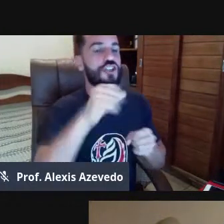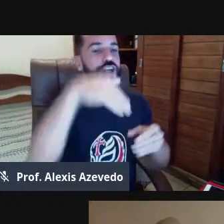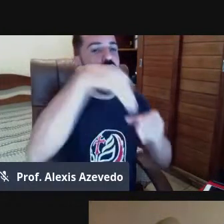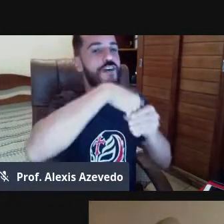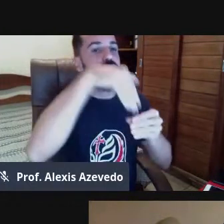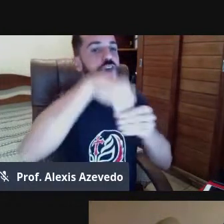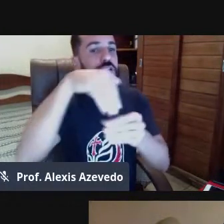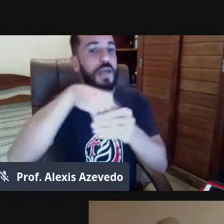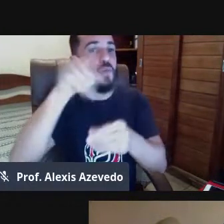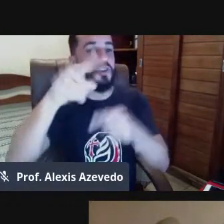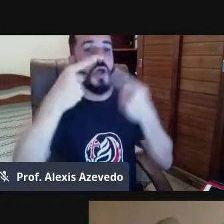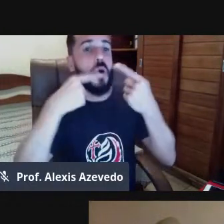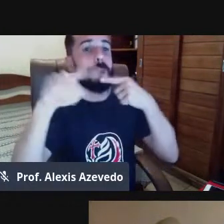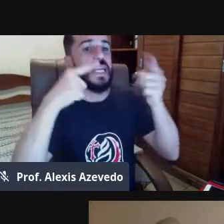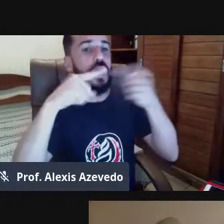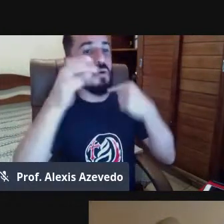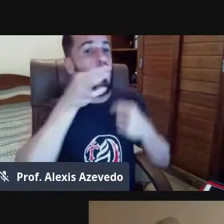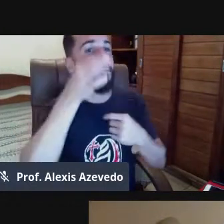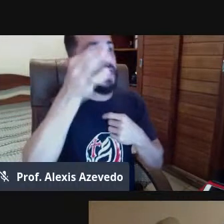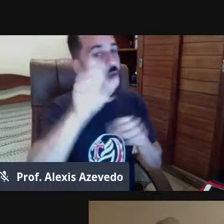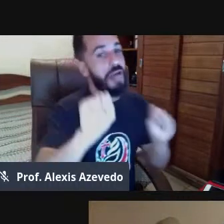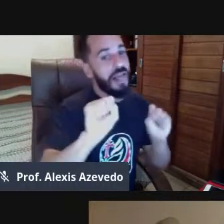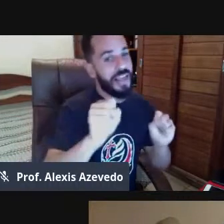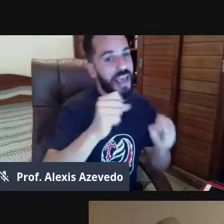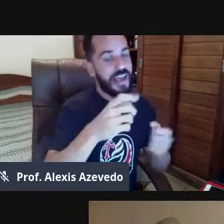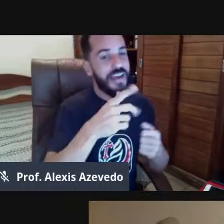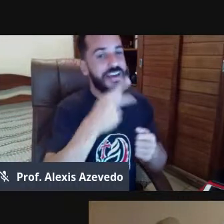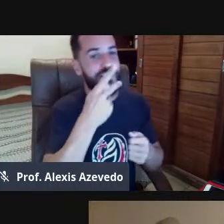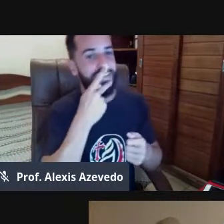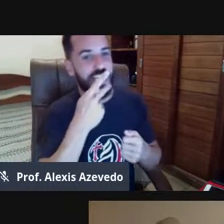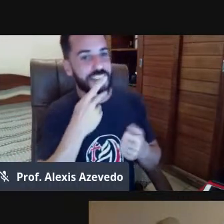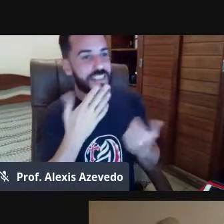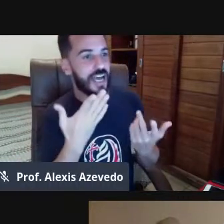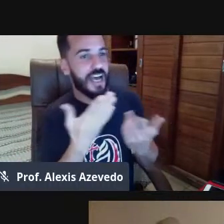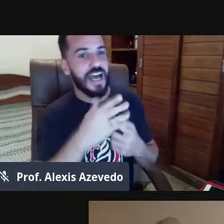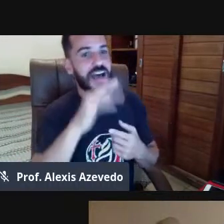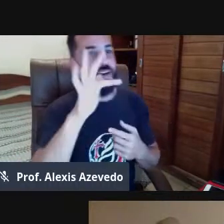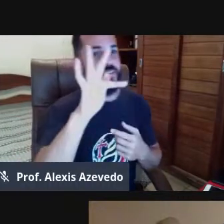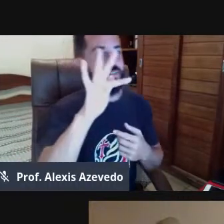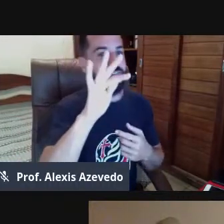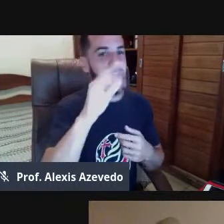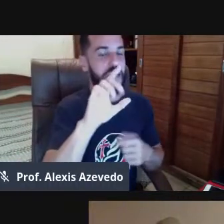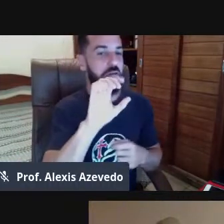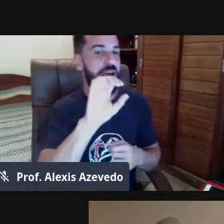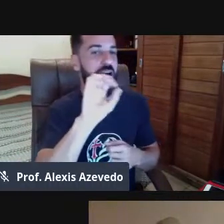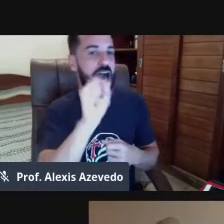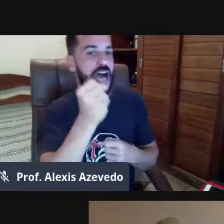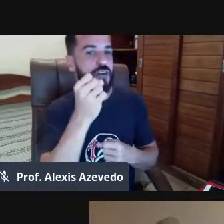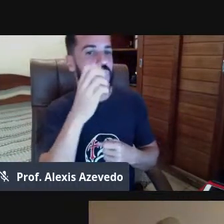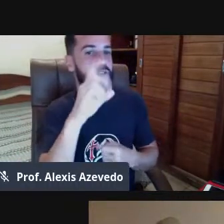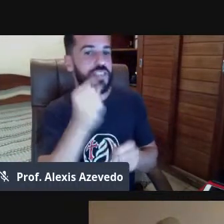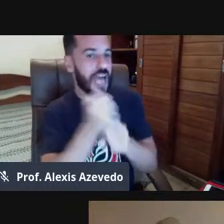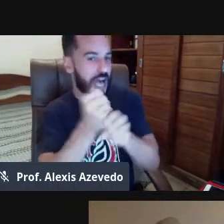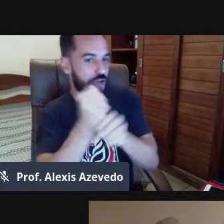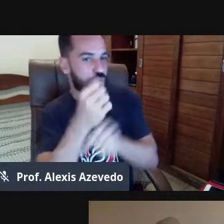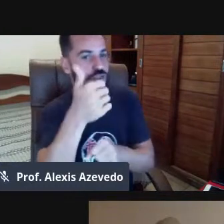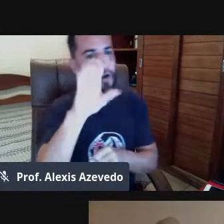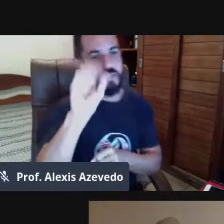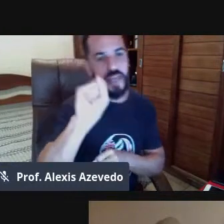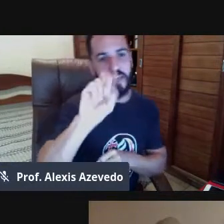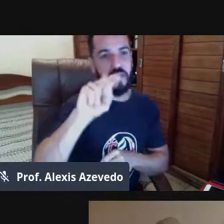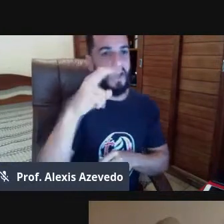anos 80, de como é que vai ser, o que, que a gente poderia fazer. Vamos pensar aí para a gente ser mais